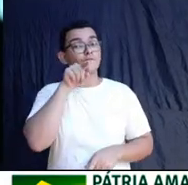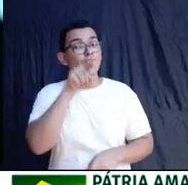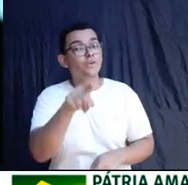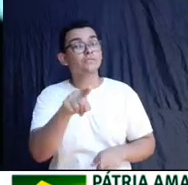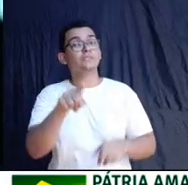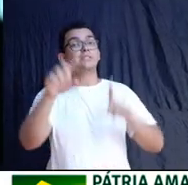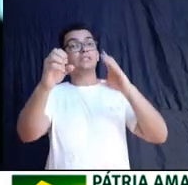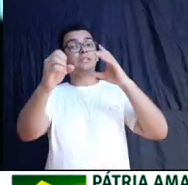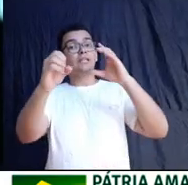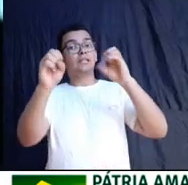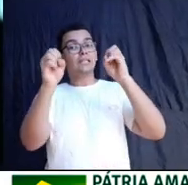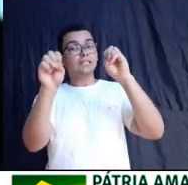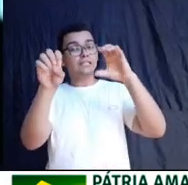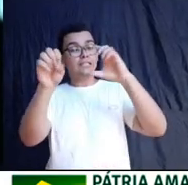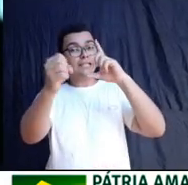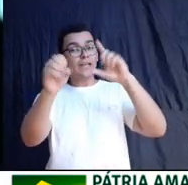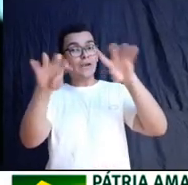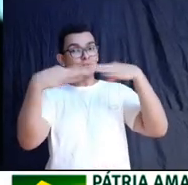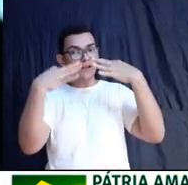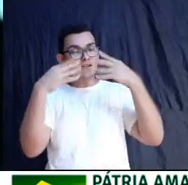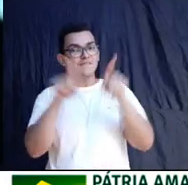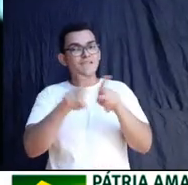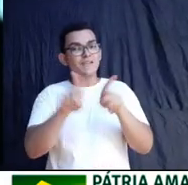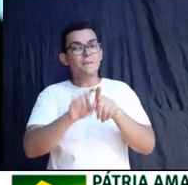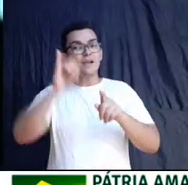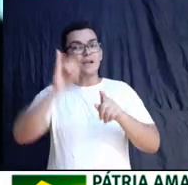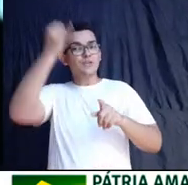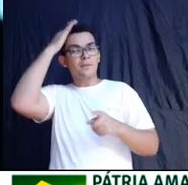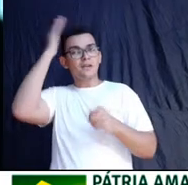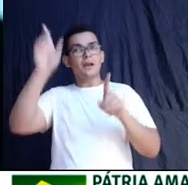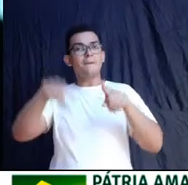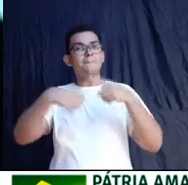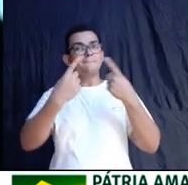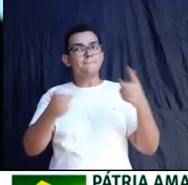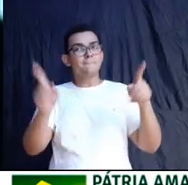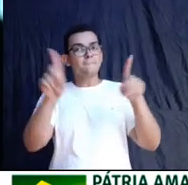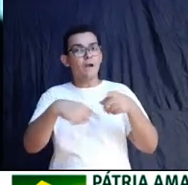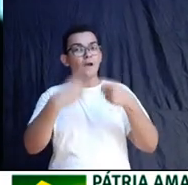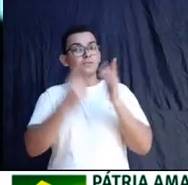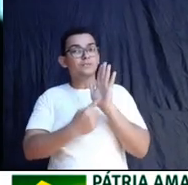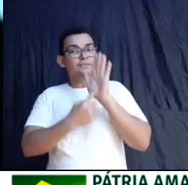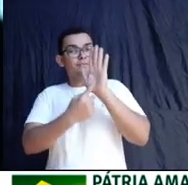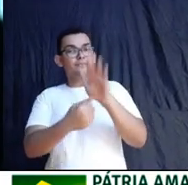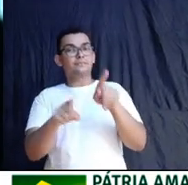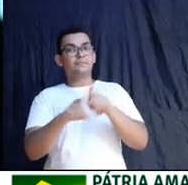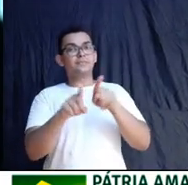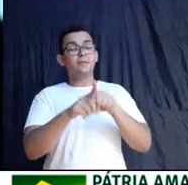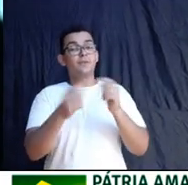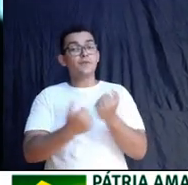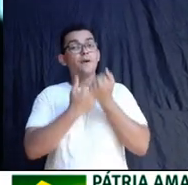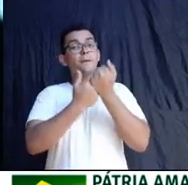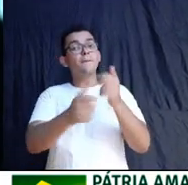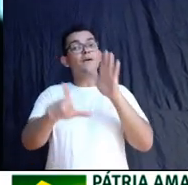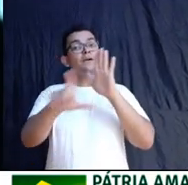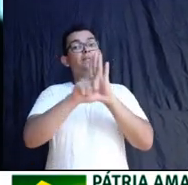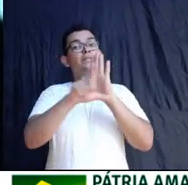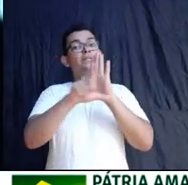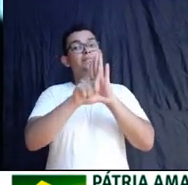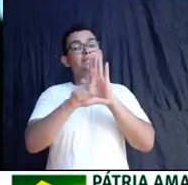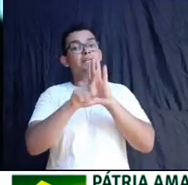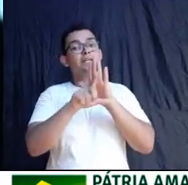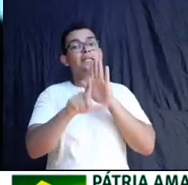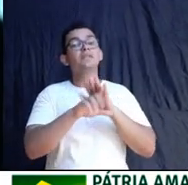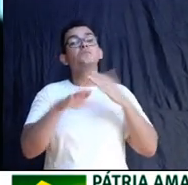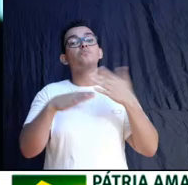Giparaná Música à Mostra, custeada com recurso oriundo da Lei Audibank, que é a Lei